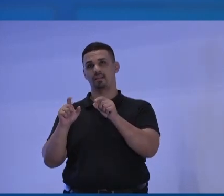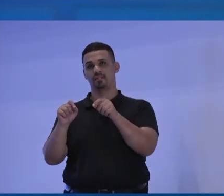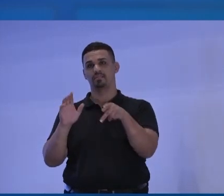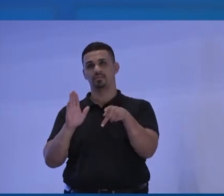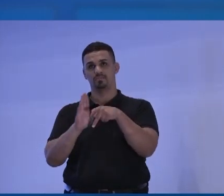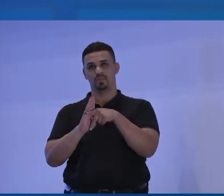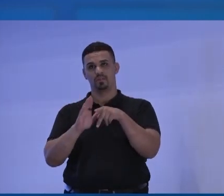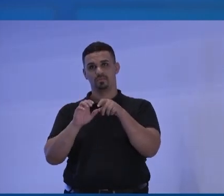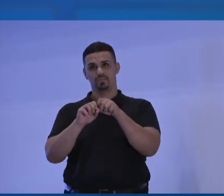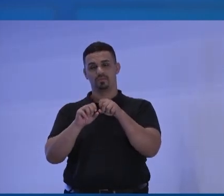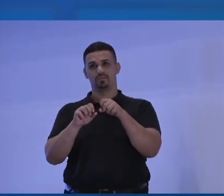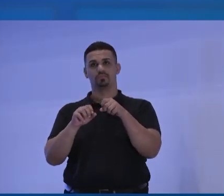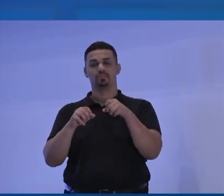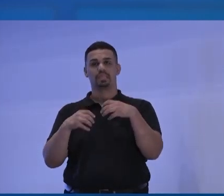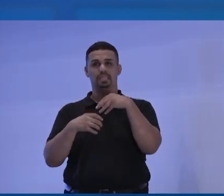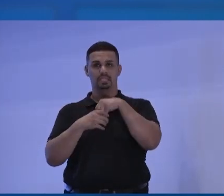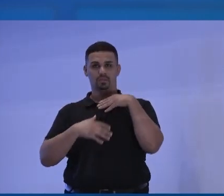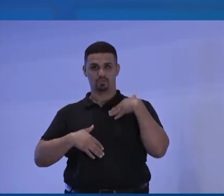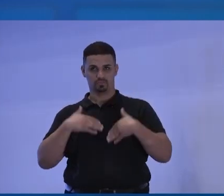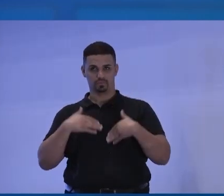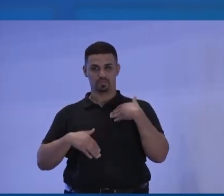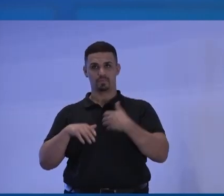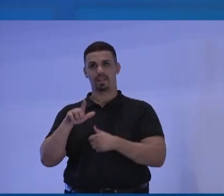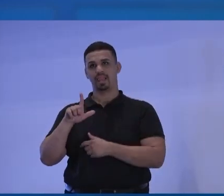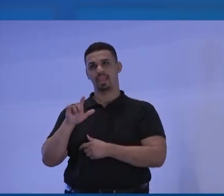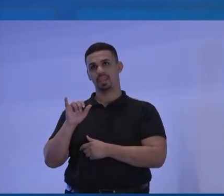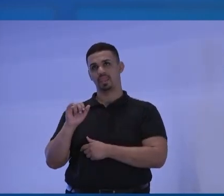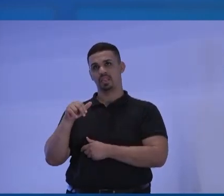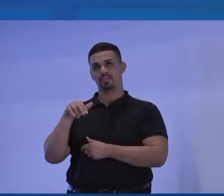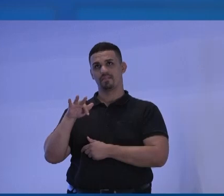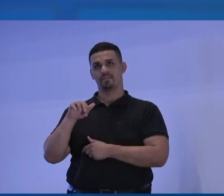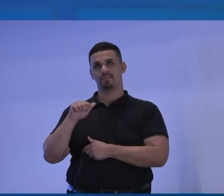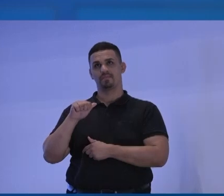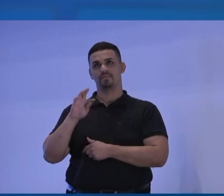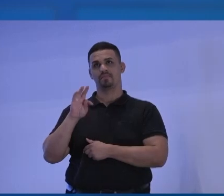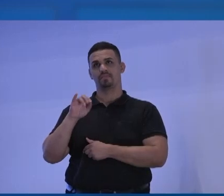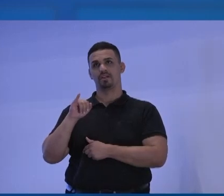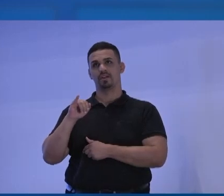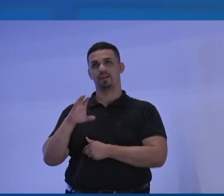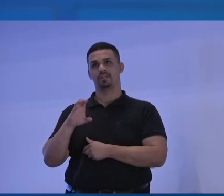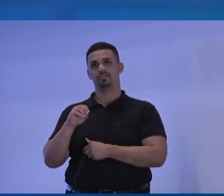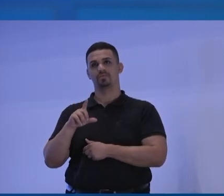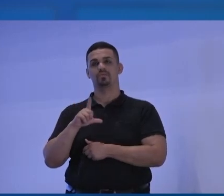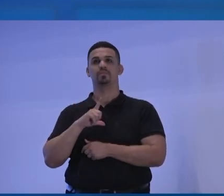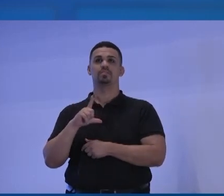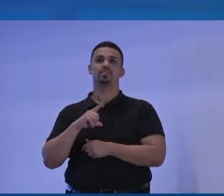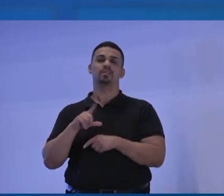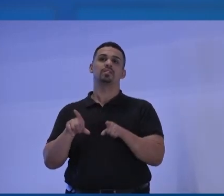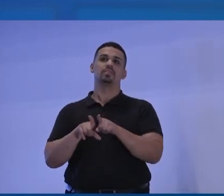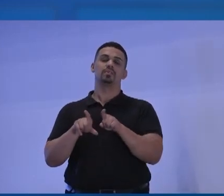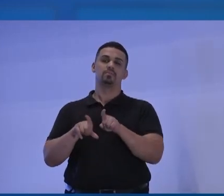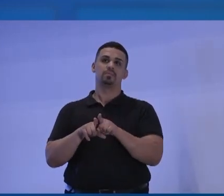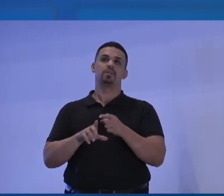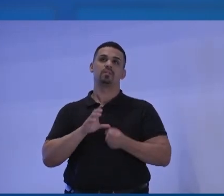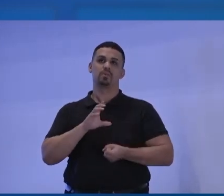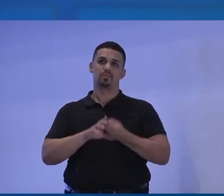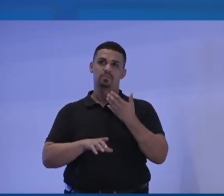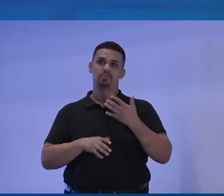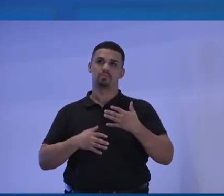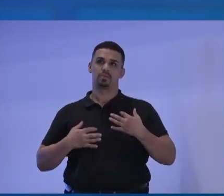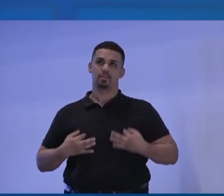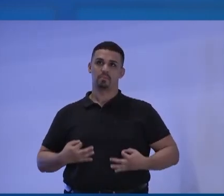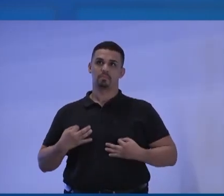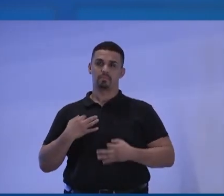se manifestam dentre várias formas sistêmicas, também através da pele, com o surgimento de